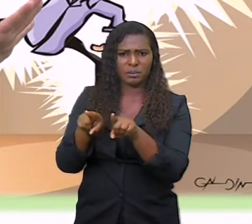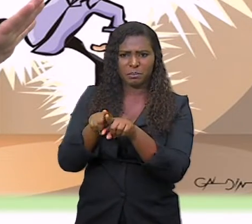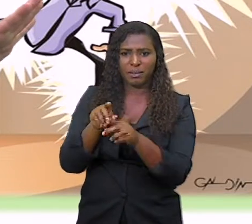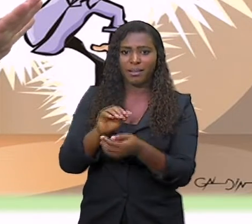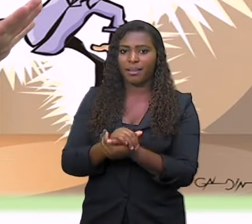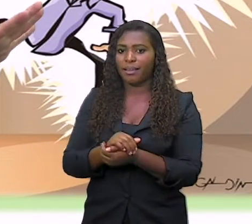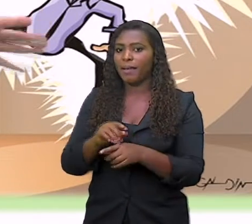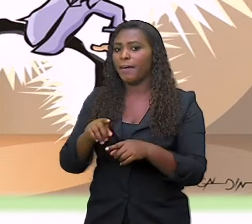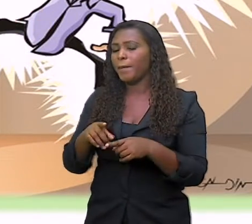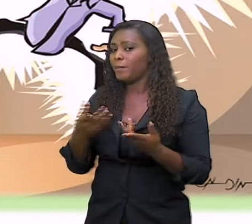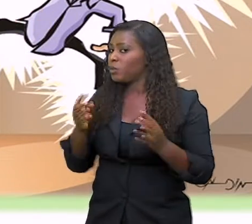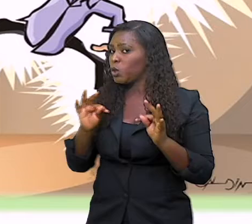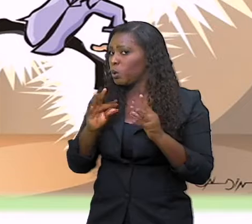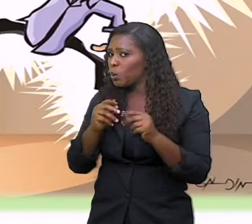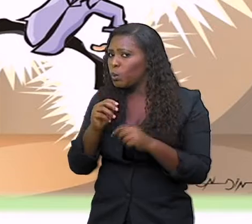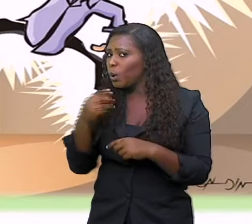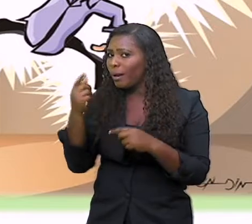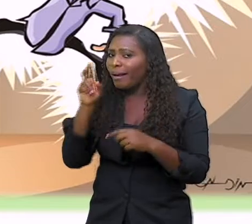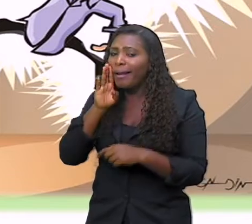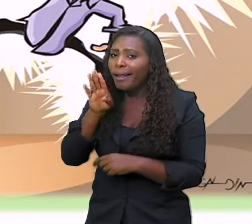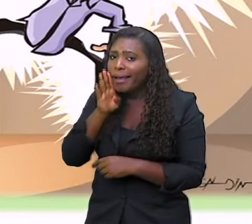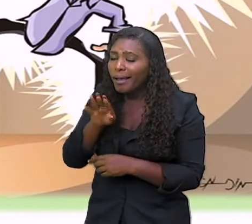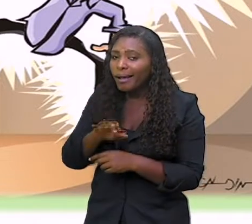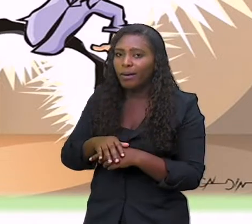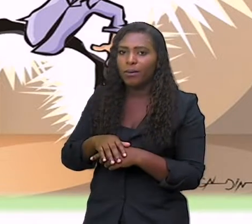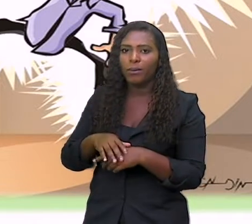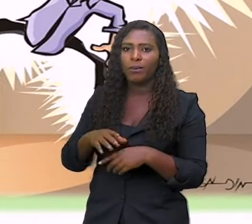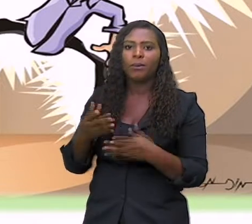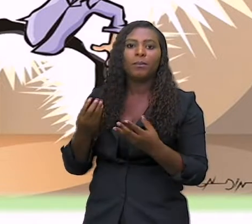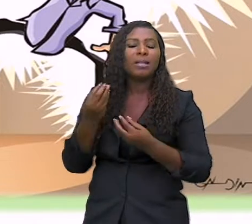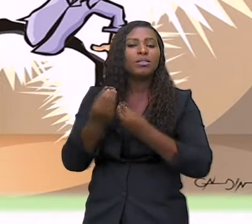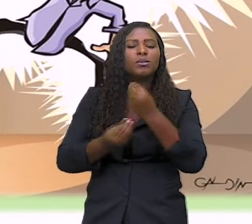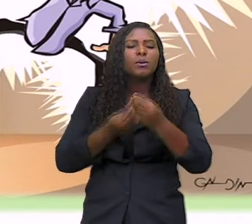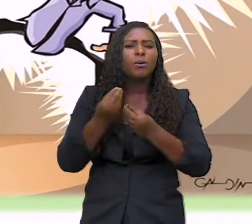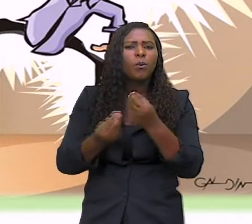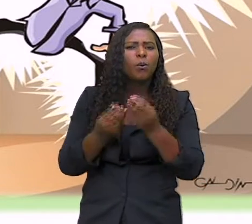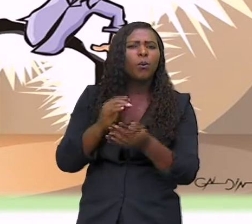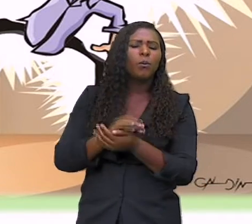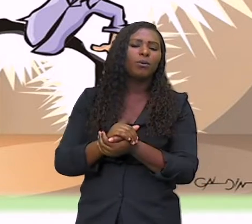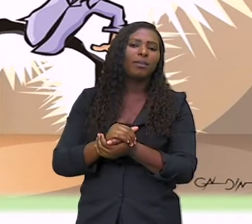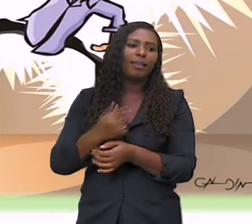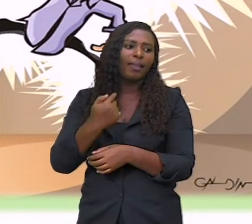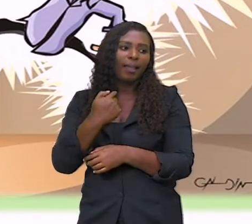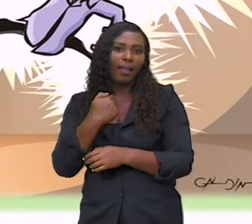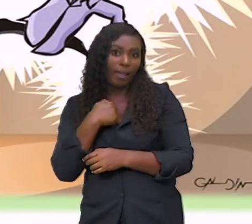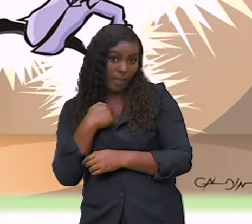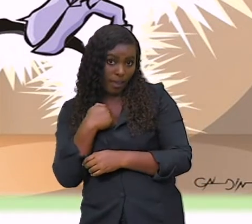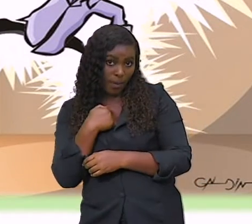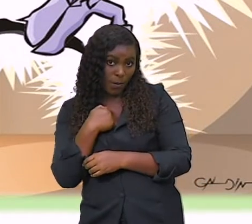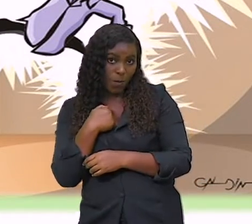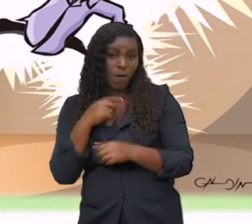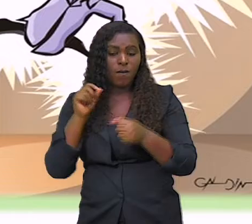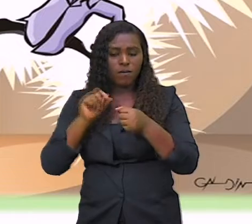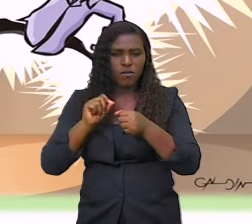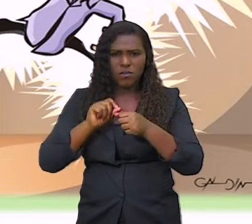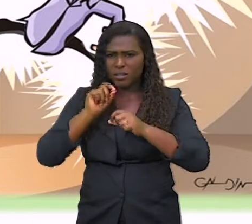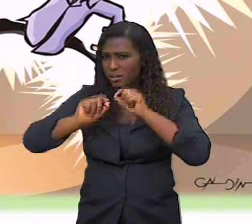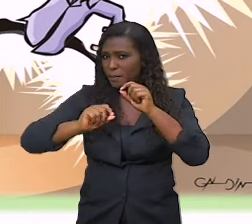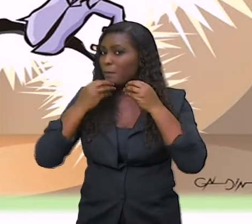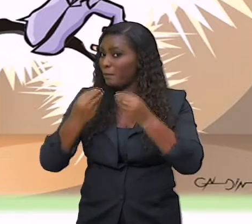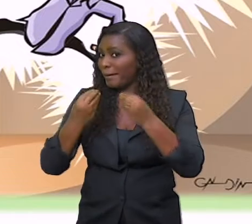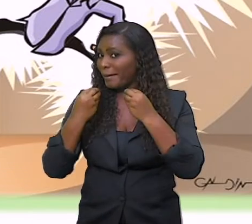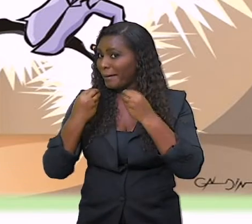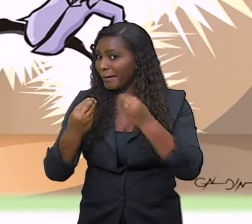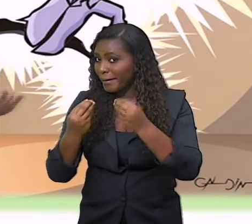funcionando bacana. Como que eu posso conduzir? quais são os cuidados que nós temos